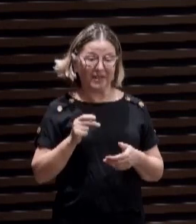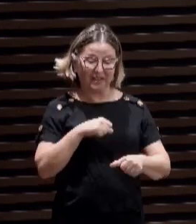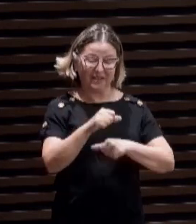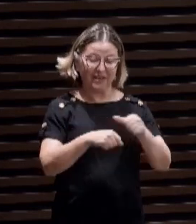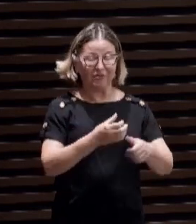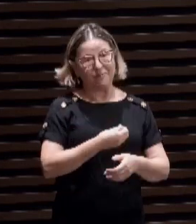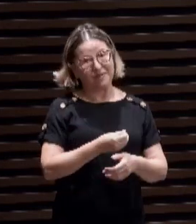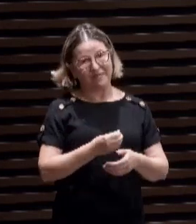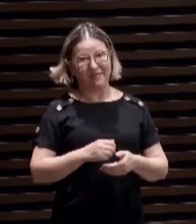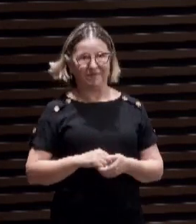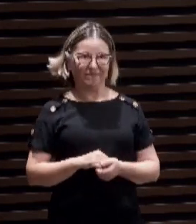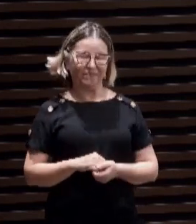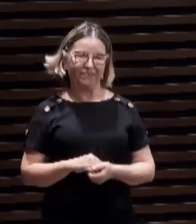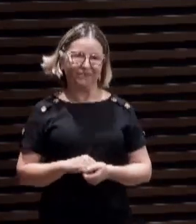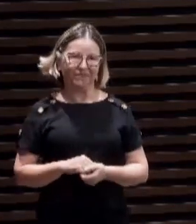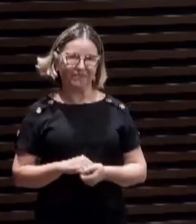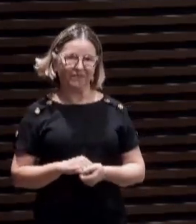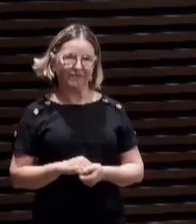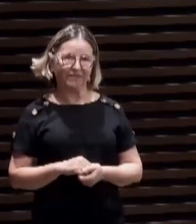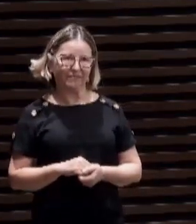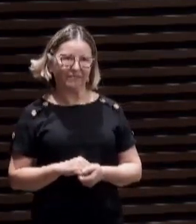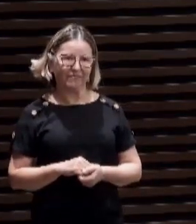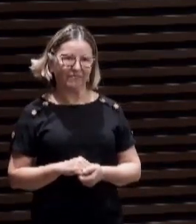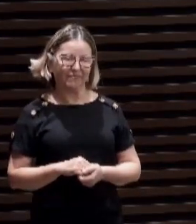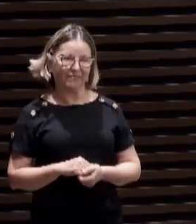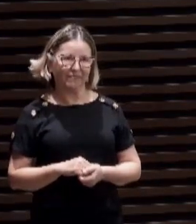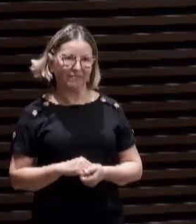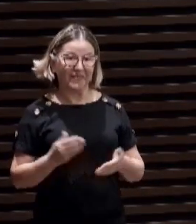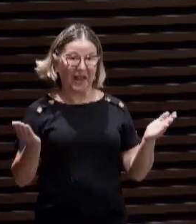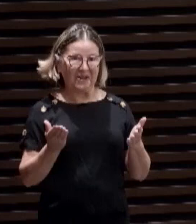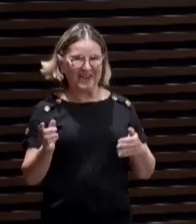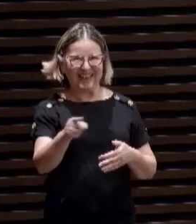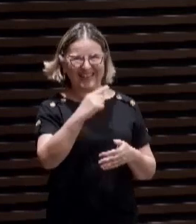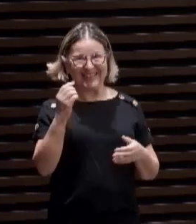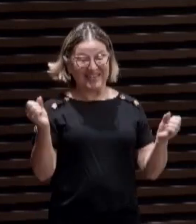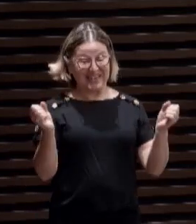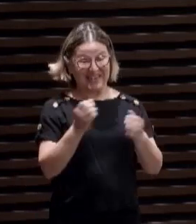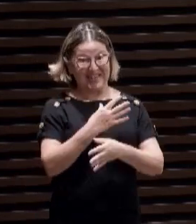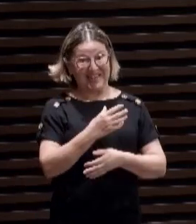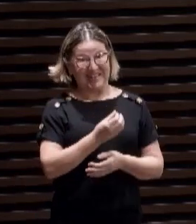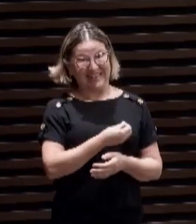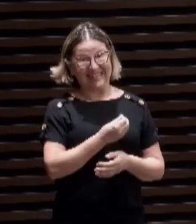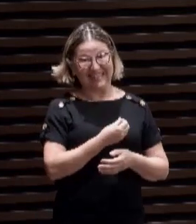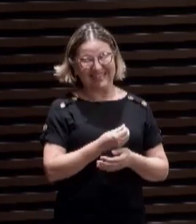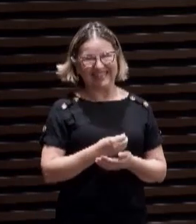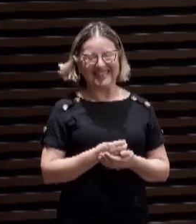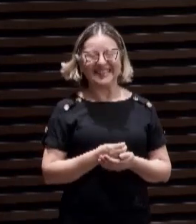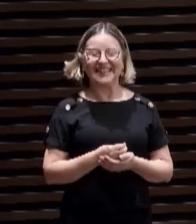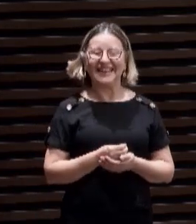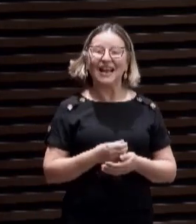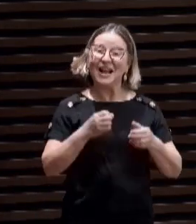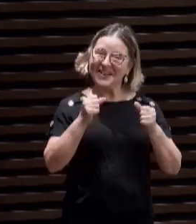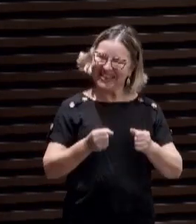nós. Agora que nós somos novas criaturas, Nós